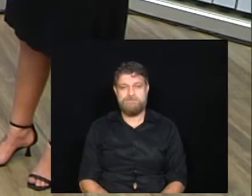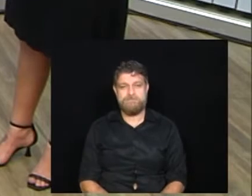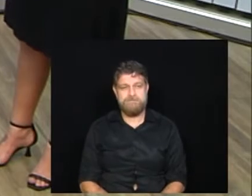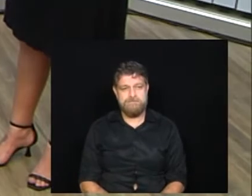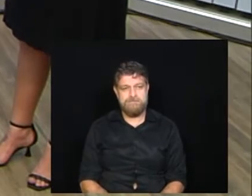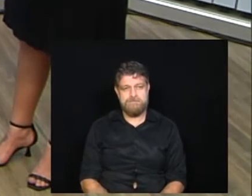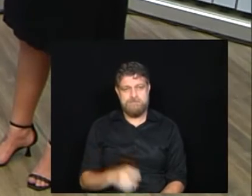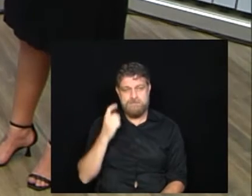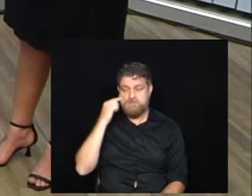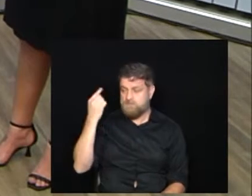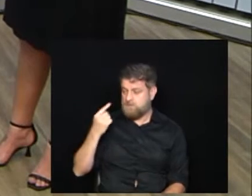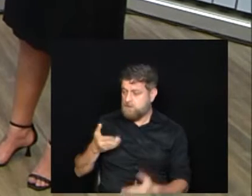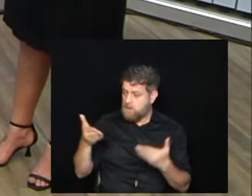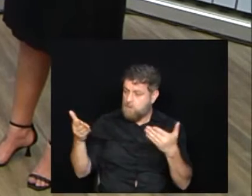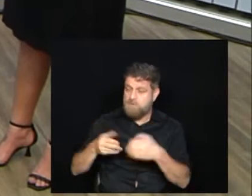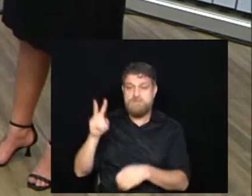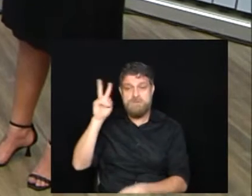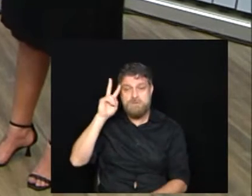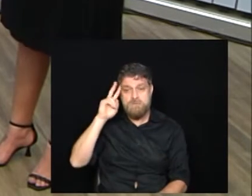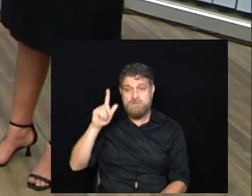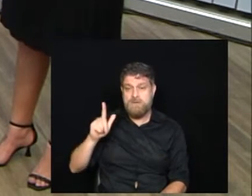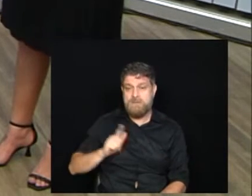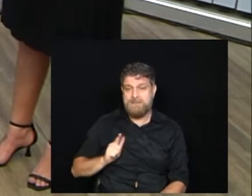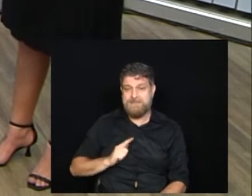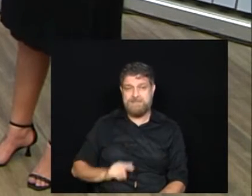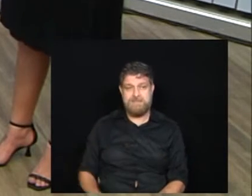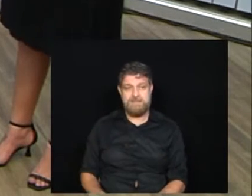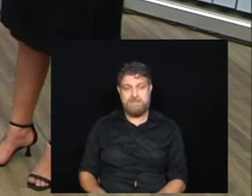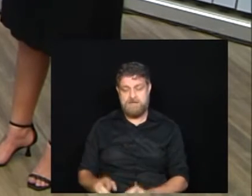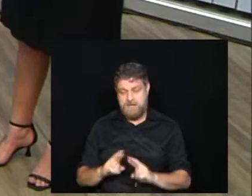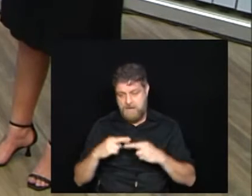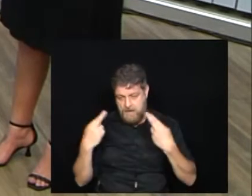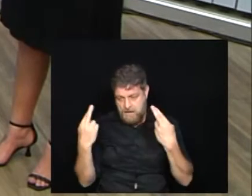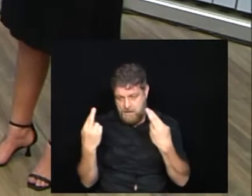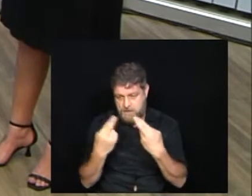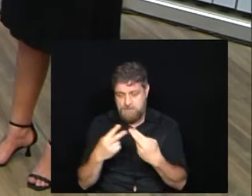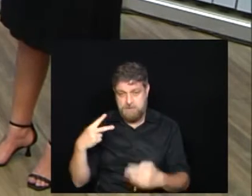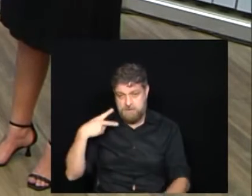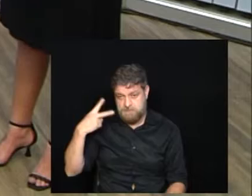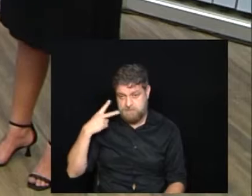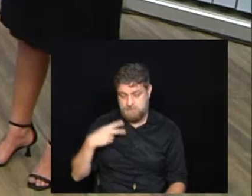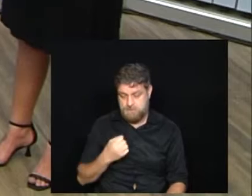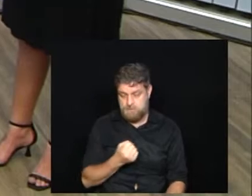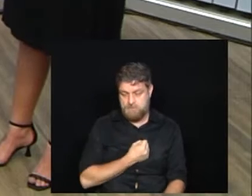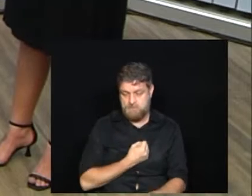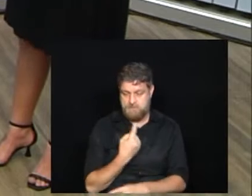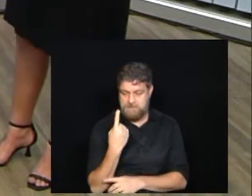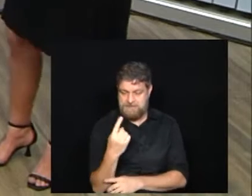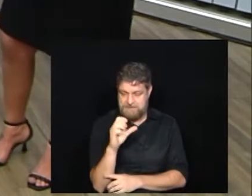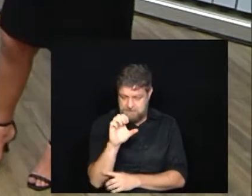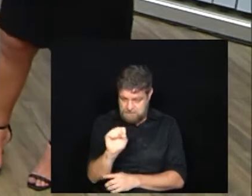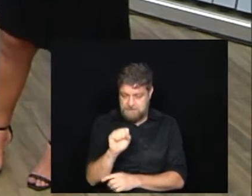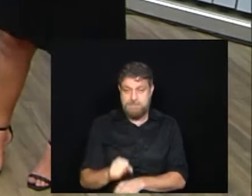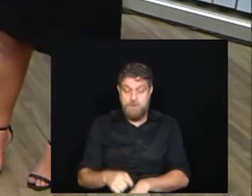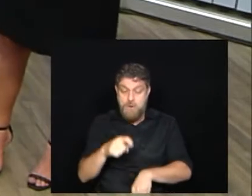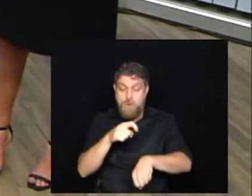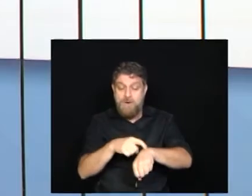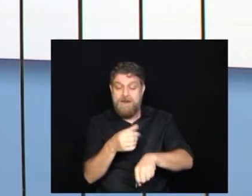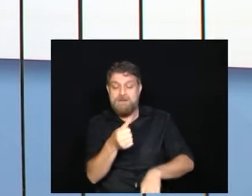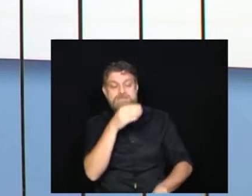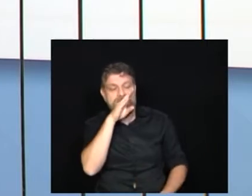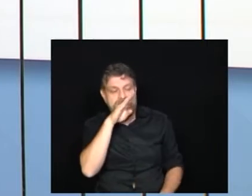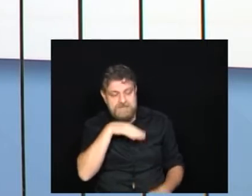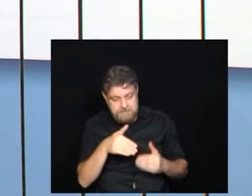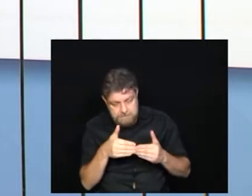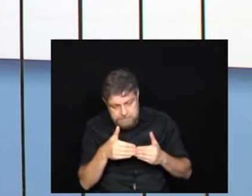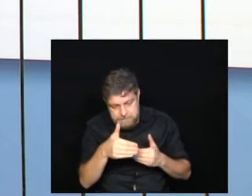Em Menina Abreu, hoje é segunda-feira, portanto é dia de reunião ordinária, a 18ª. A partir das 6 horas da